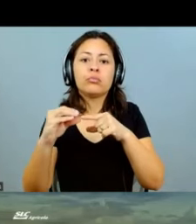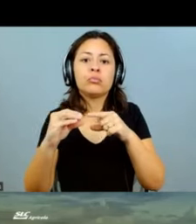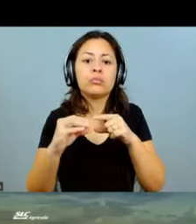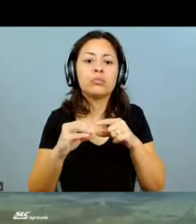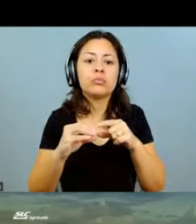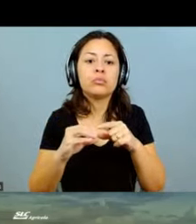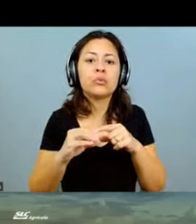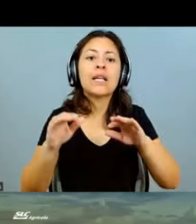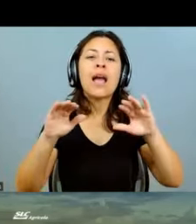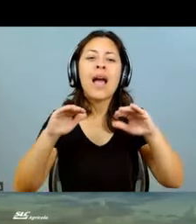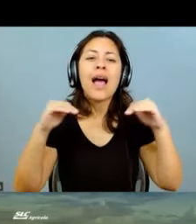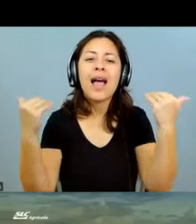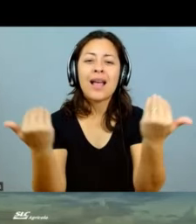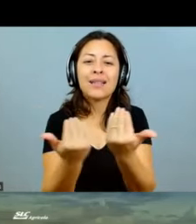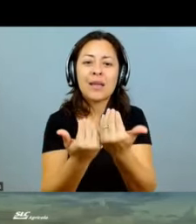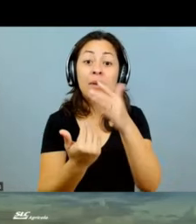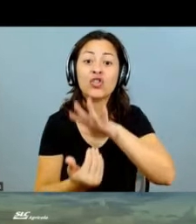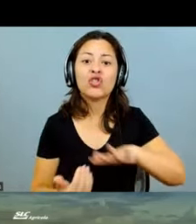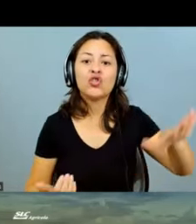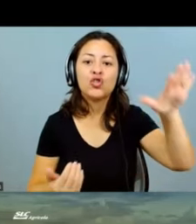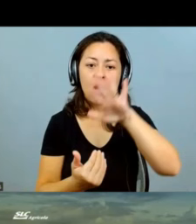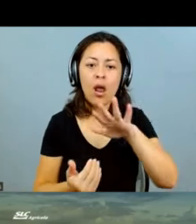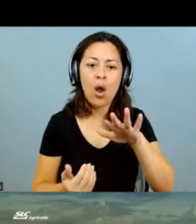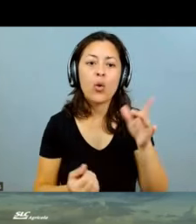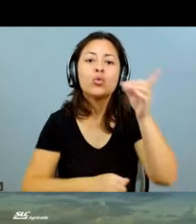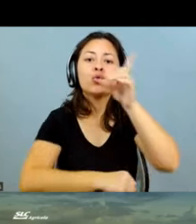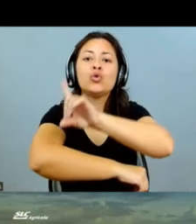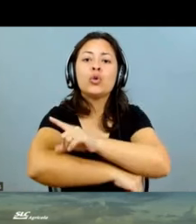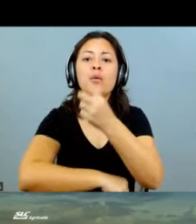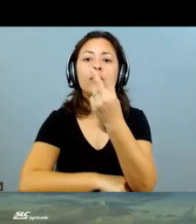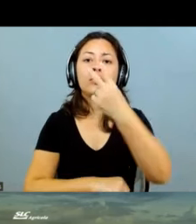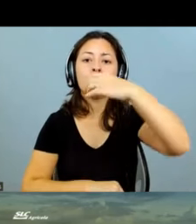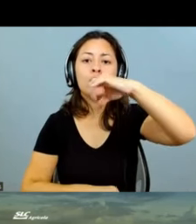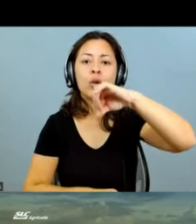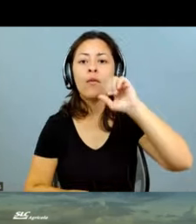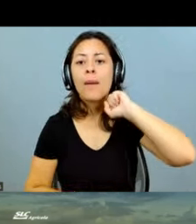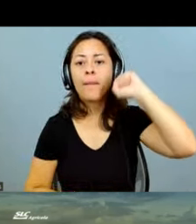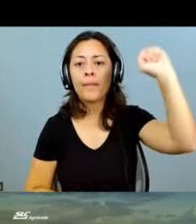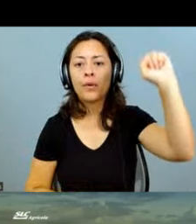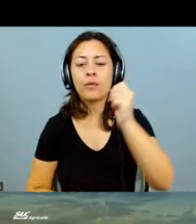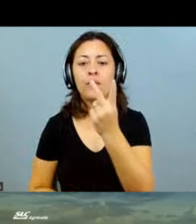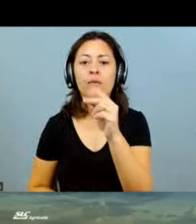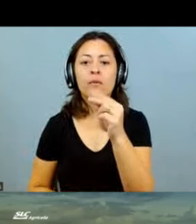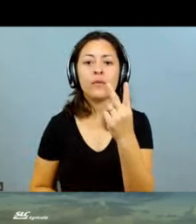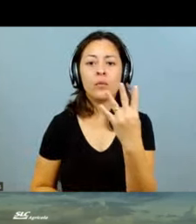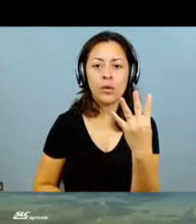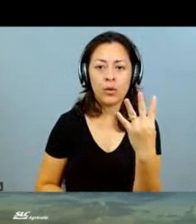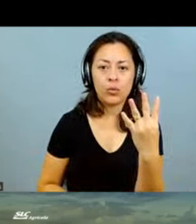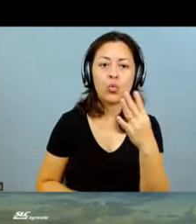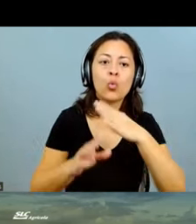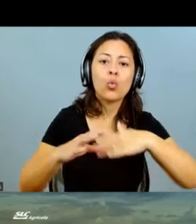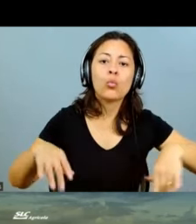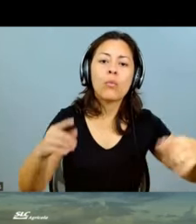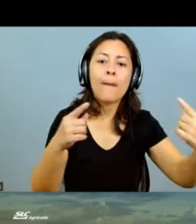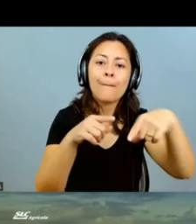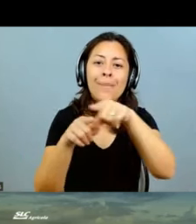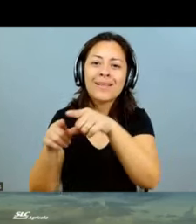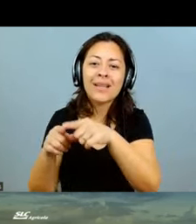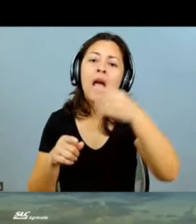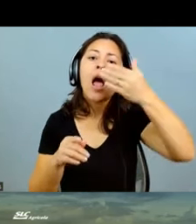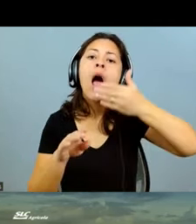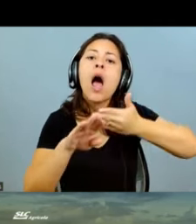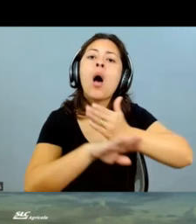ordinária extraordinária foi realizado em 29 de Abril de 2024 onde os acionistas aprovaram a distribuição de